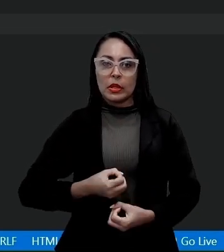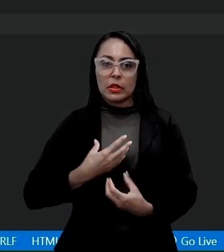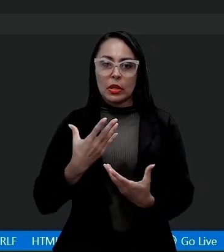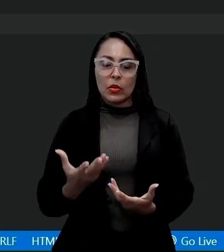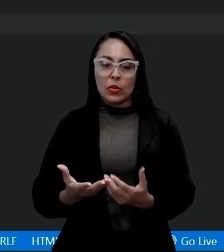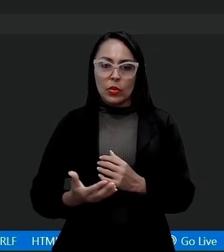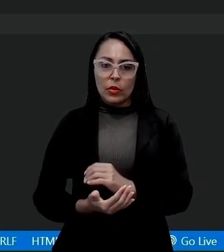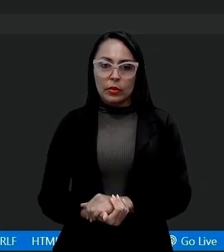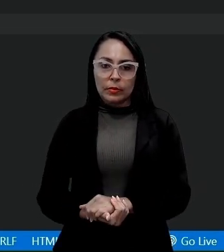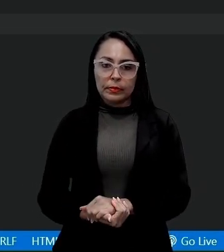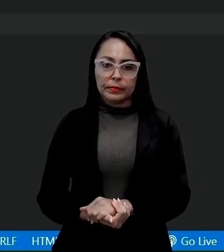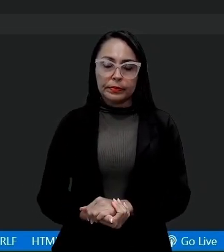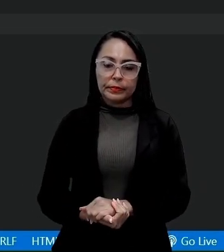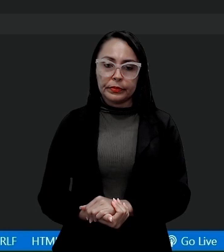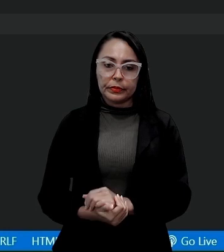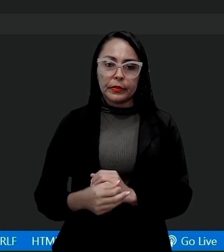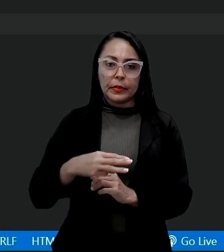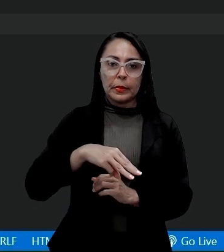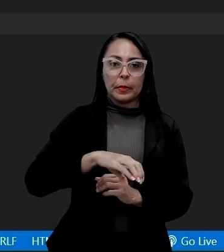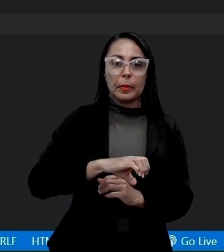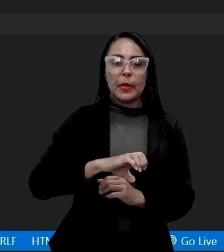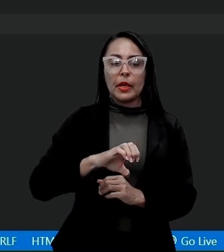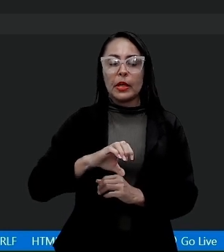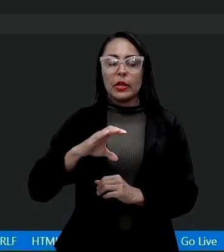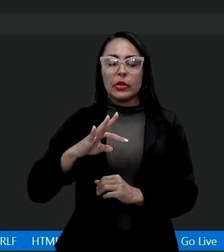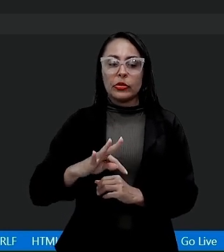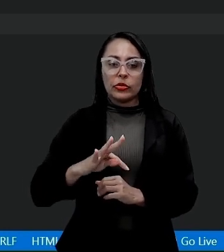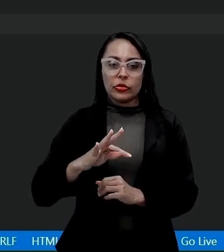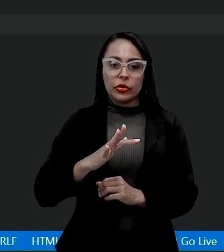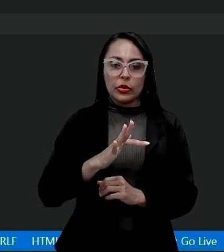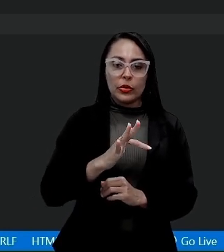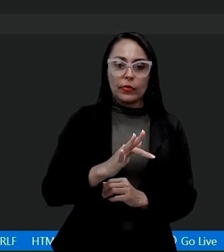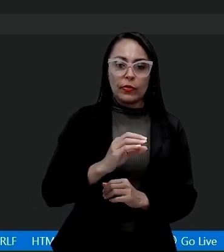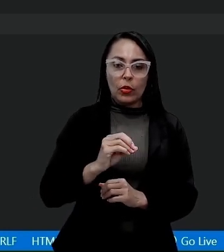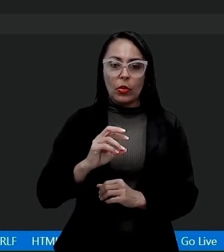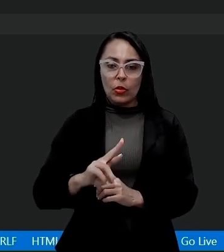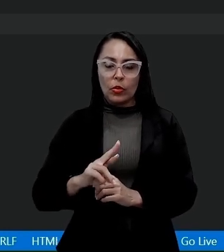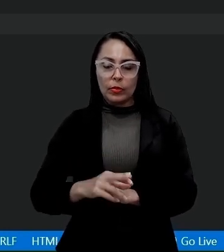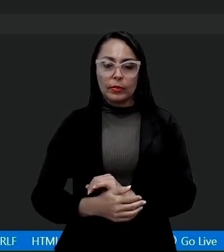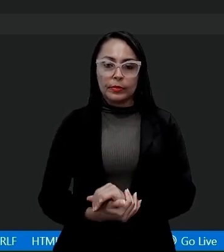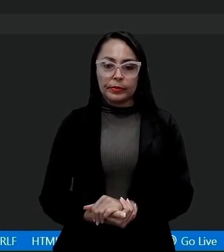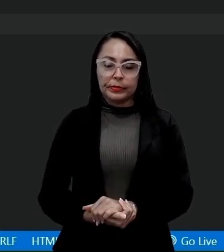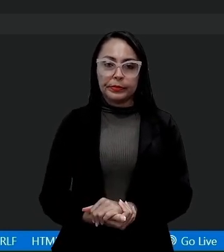mathFloor, mathRandom, multiplicado por 6 mais 1.